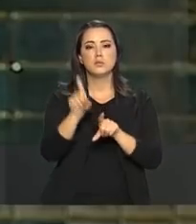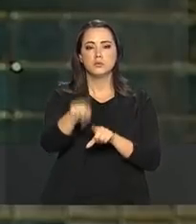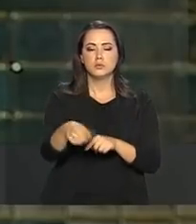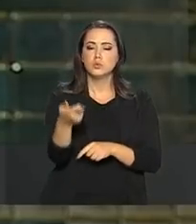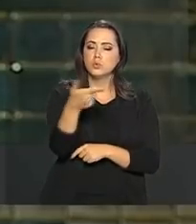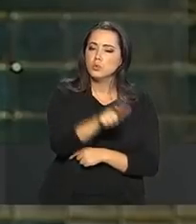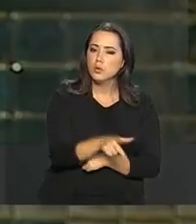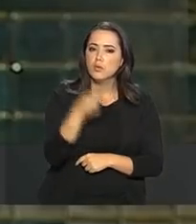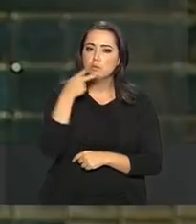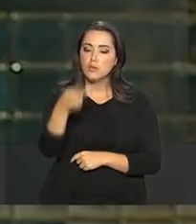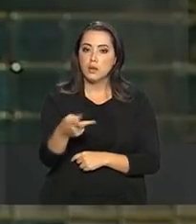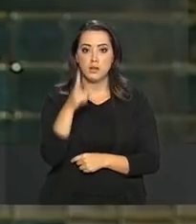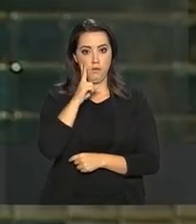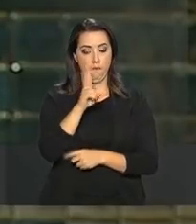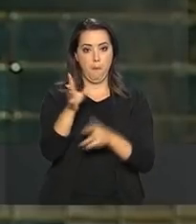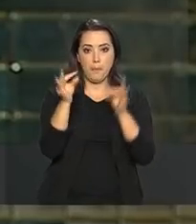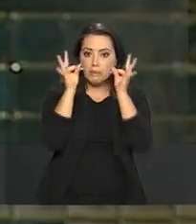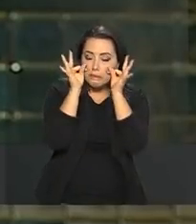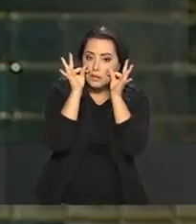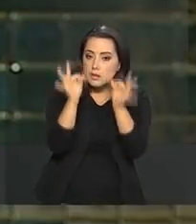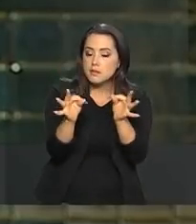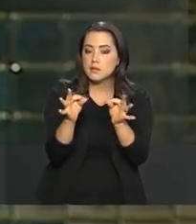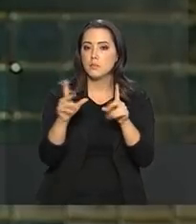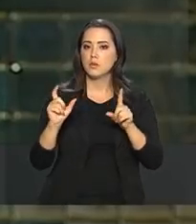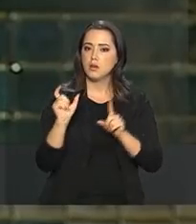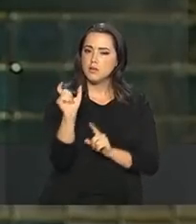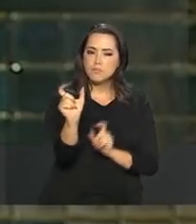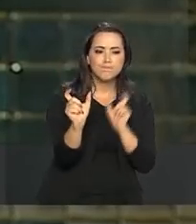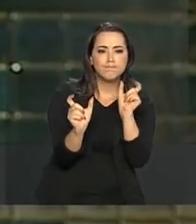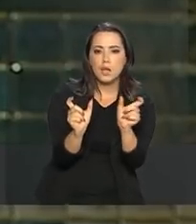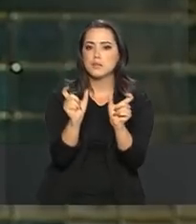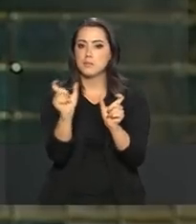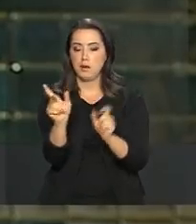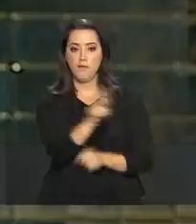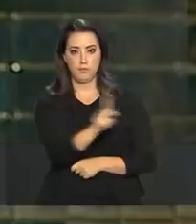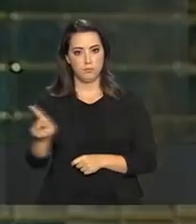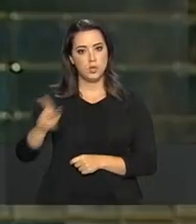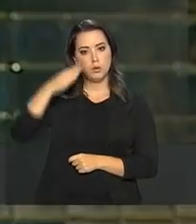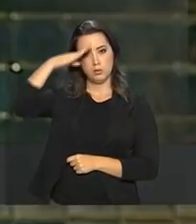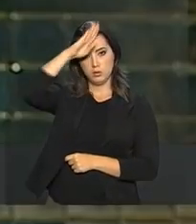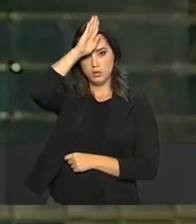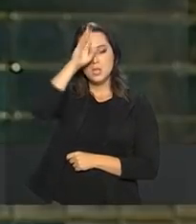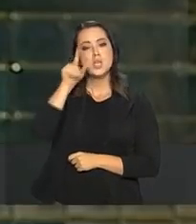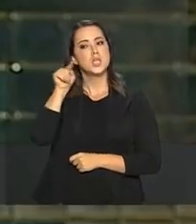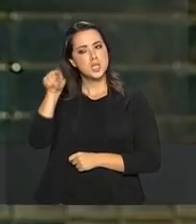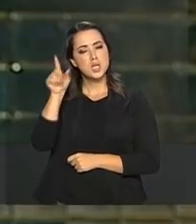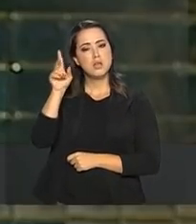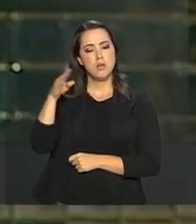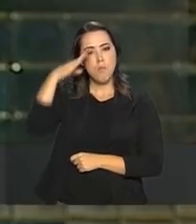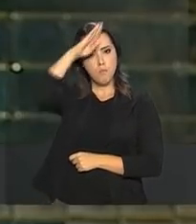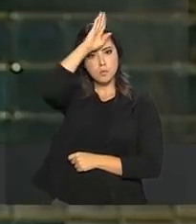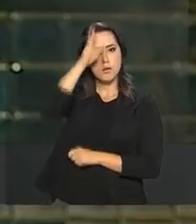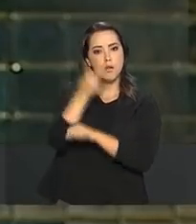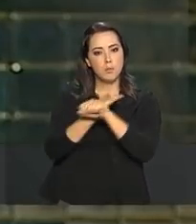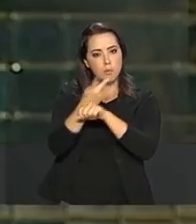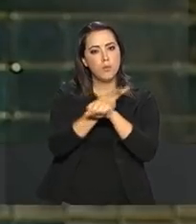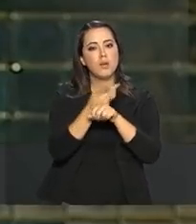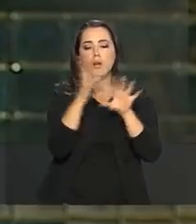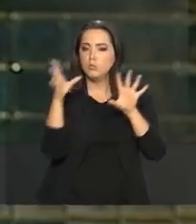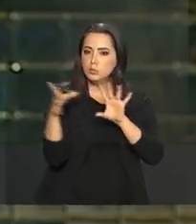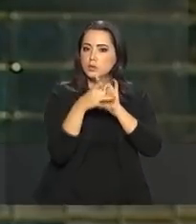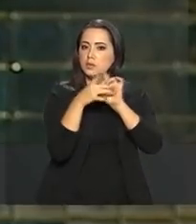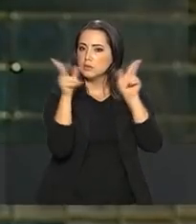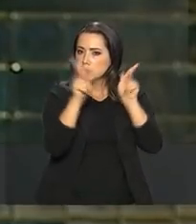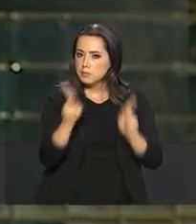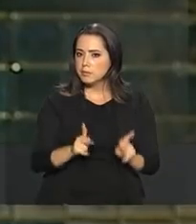vez testemunhando as palavras do presidente eleito que ele buscará precisamente isso disse também que